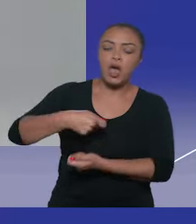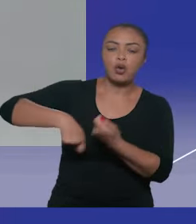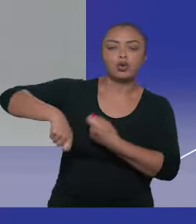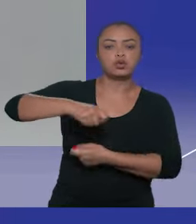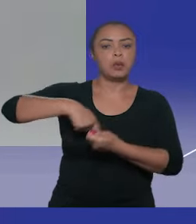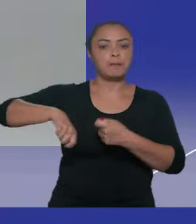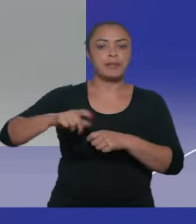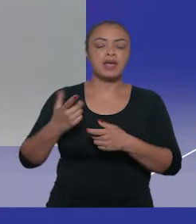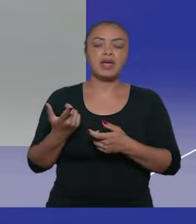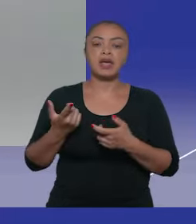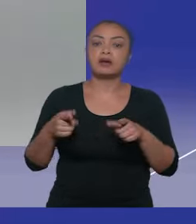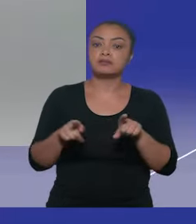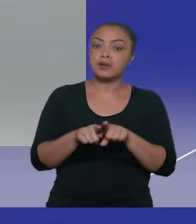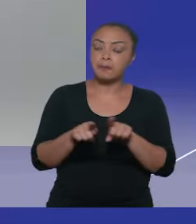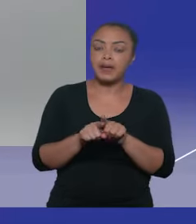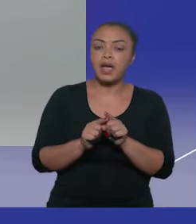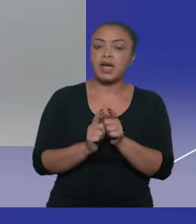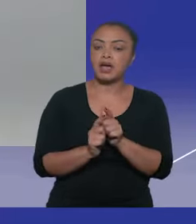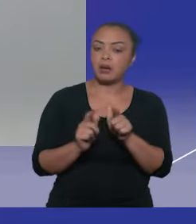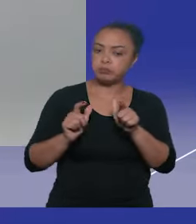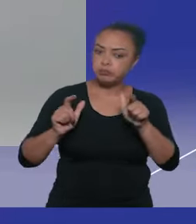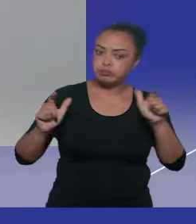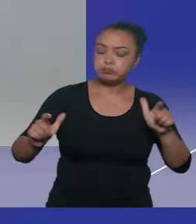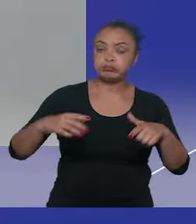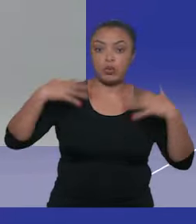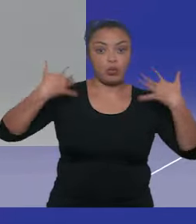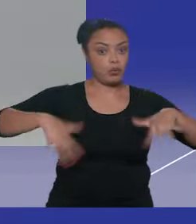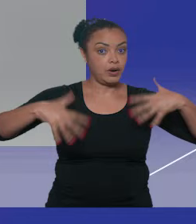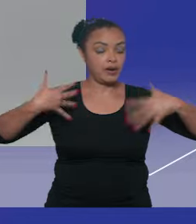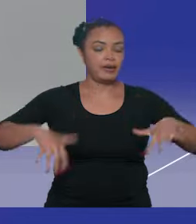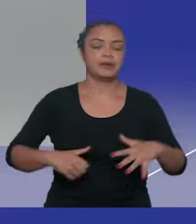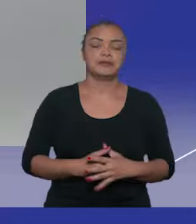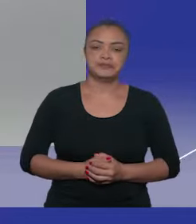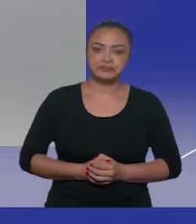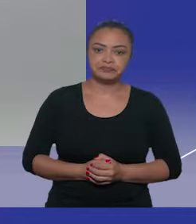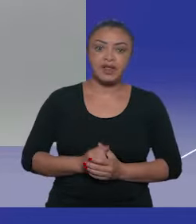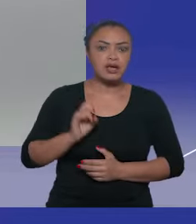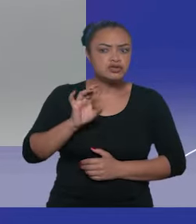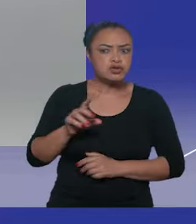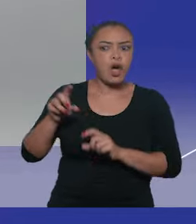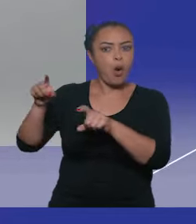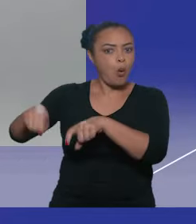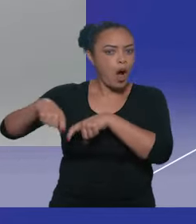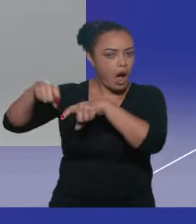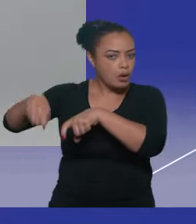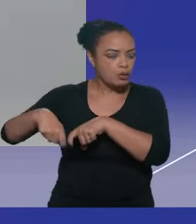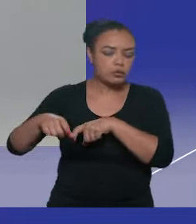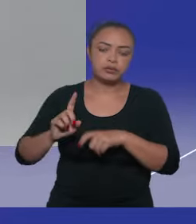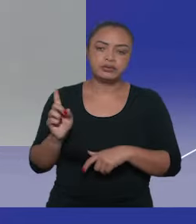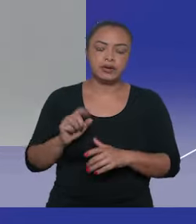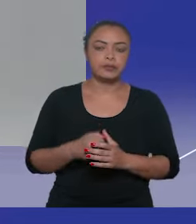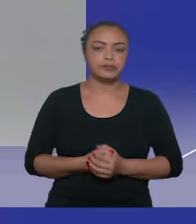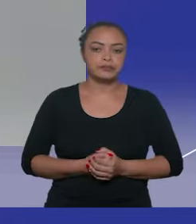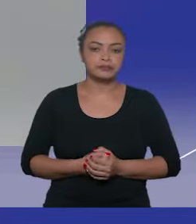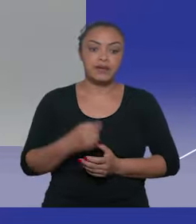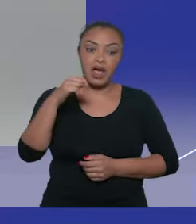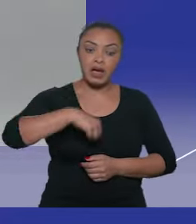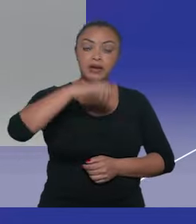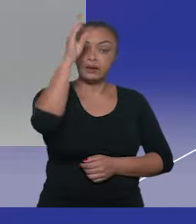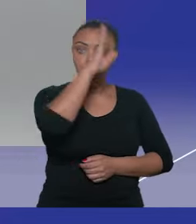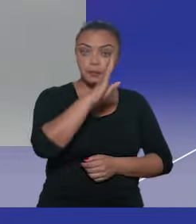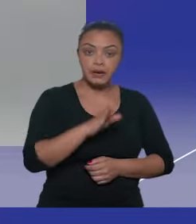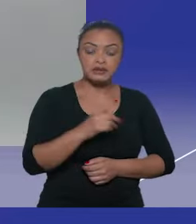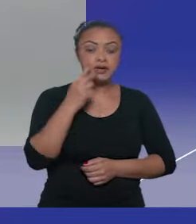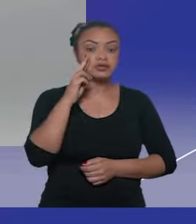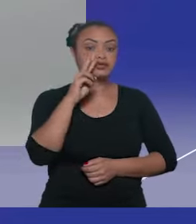dinamismo para a economia, a trazer recursos e um crescimento bem impressionante, né? Mas não foi só o agro. Também